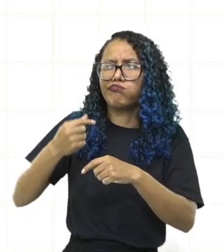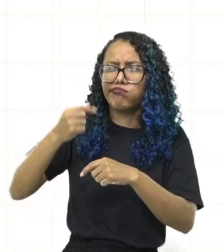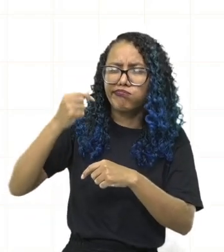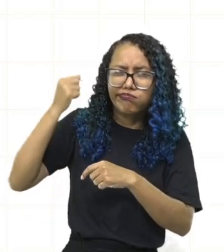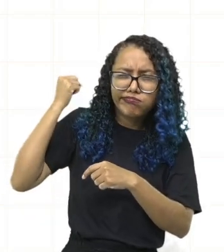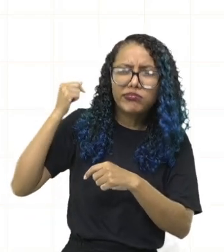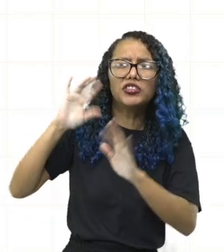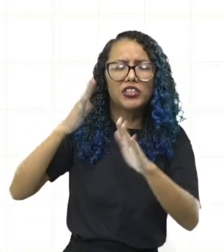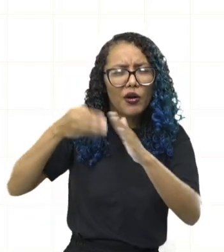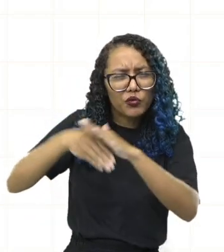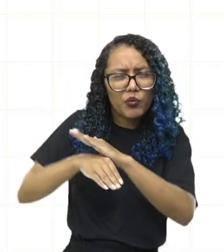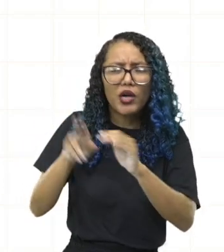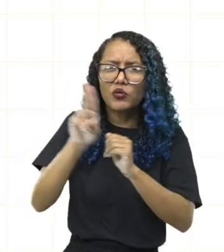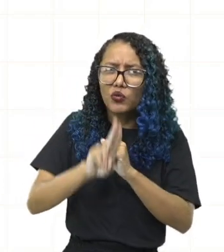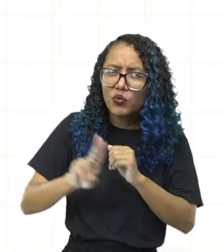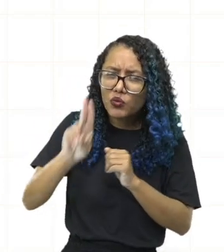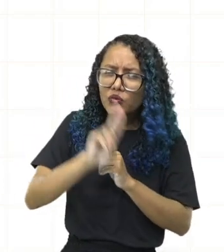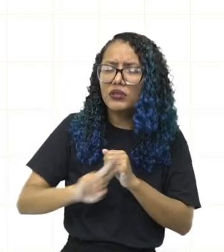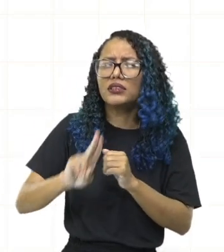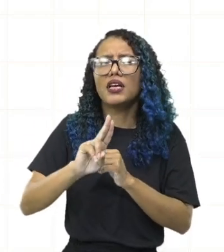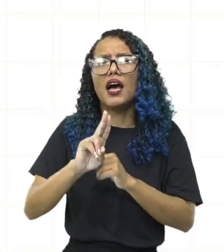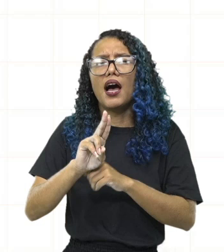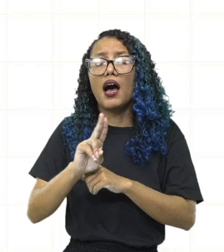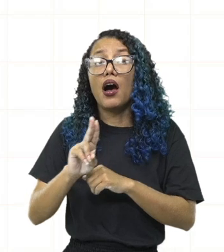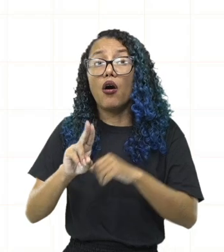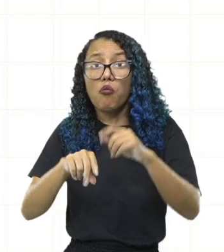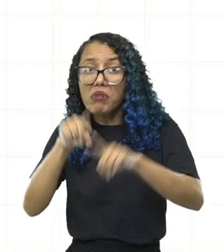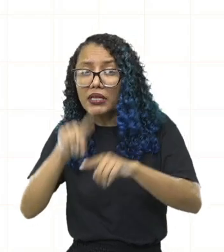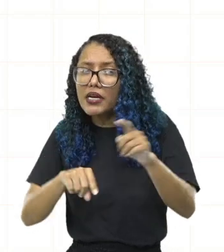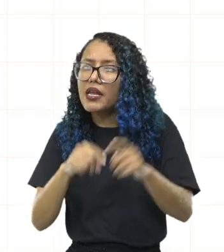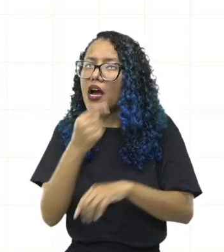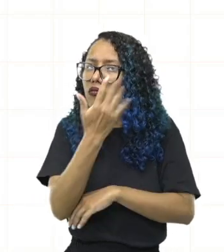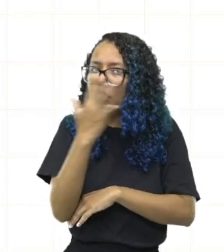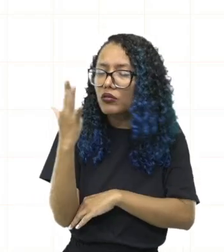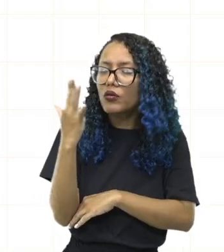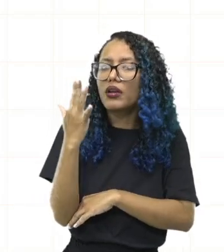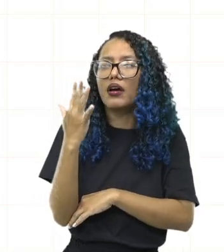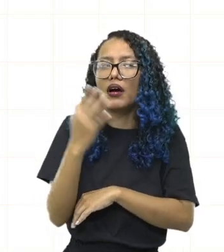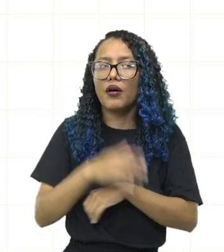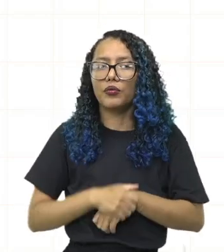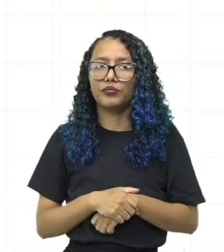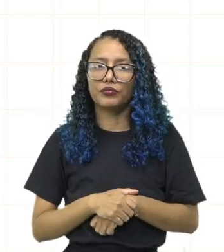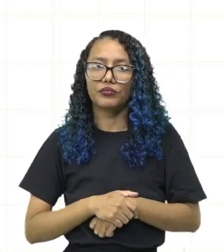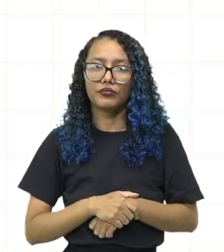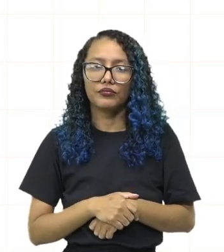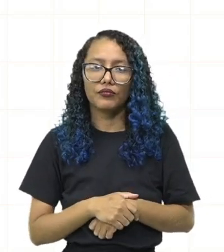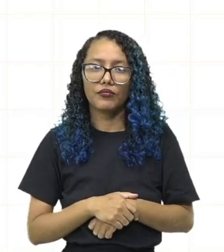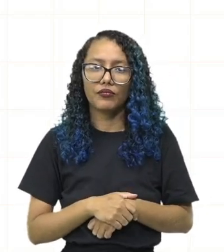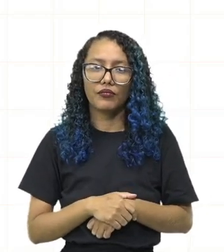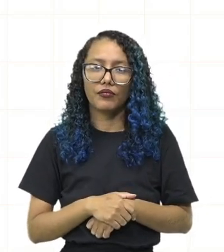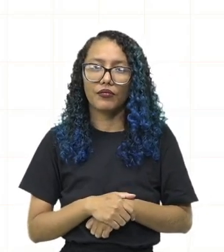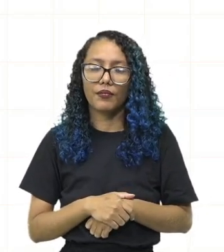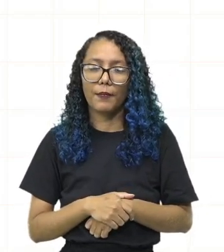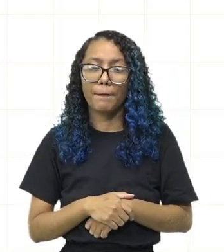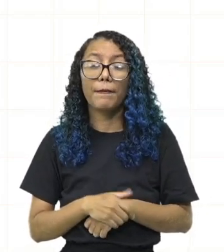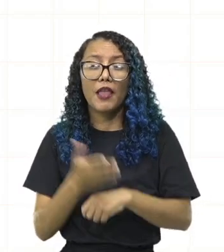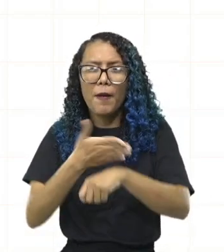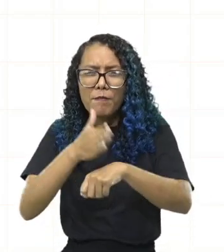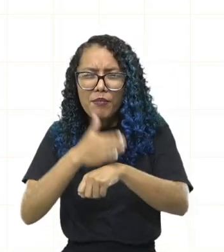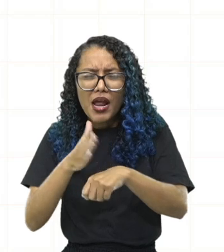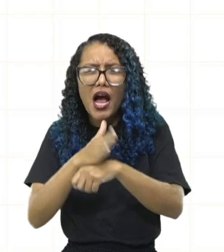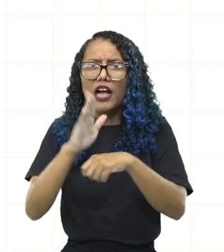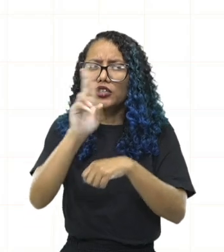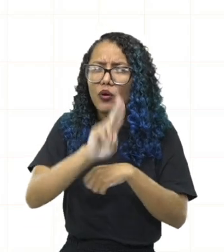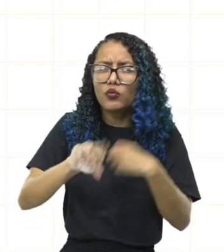os recursos ou explorar os recursos, né? Ali com todo o manejo, com todo o uso sustentável